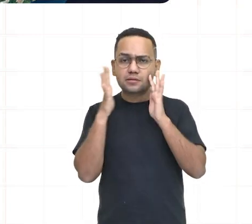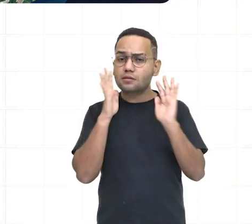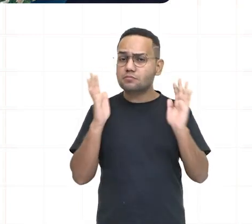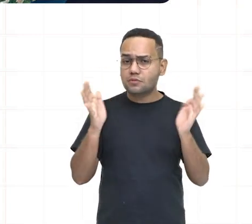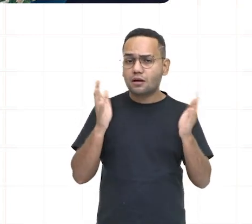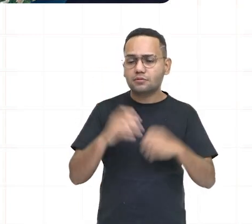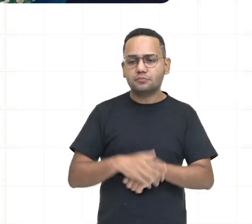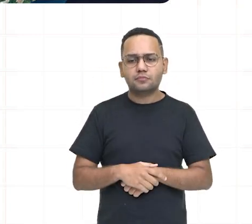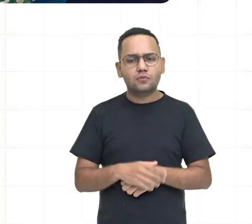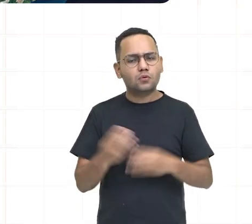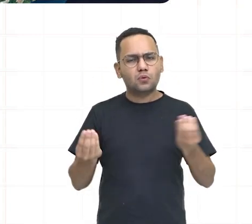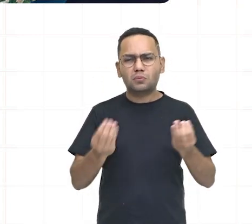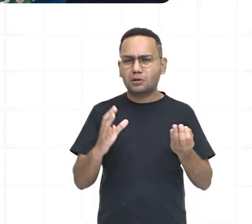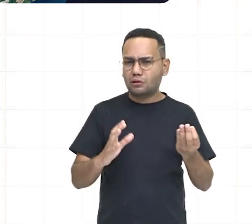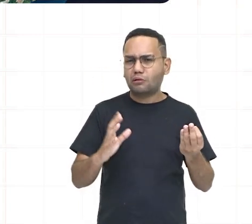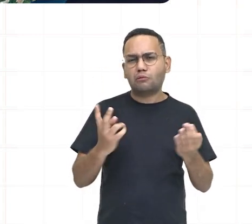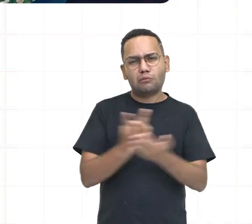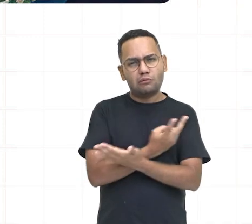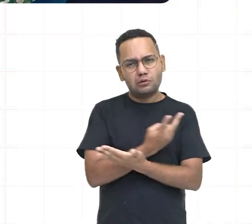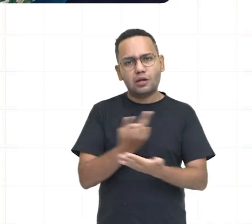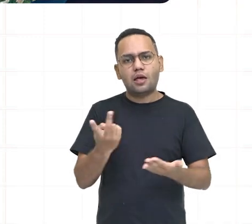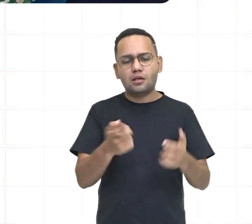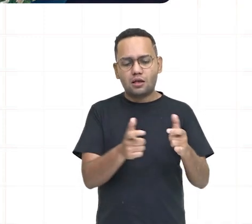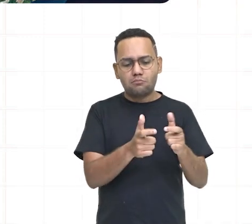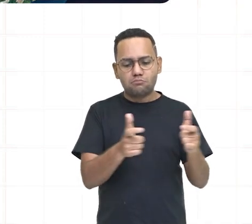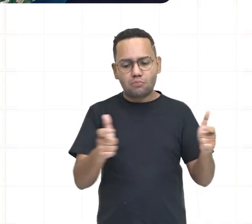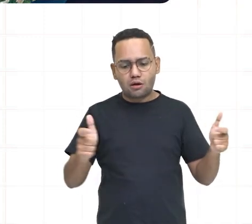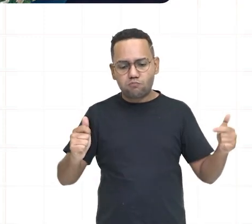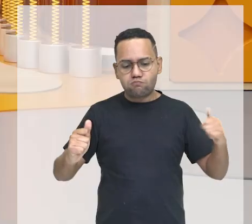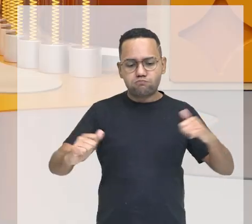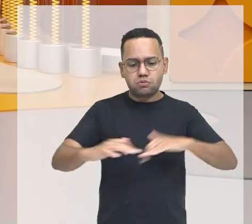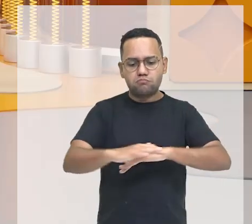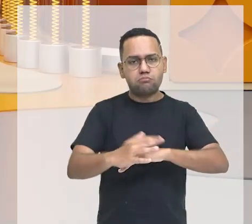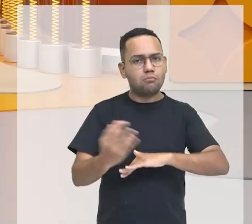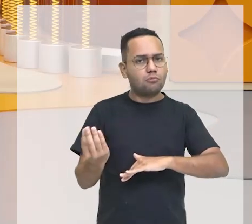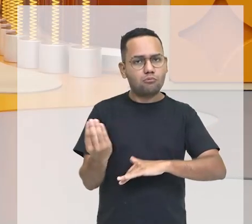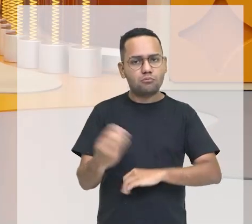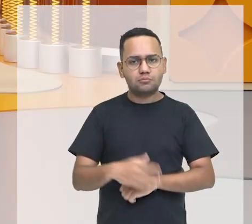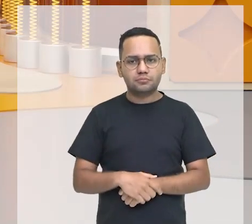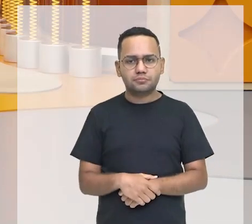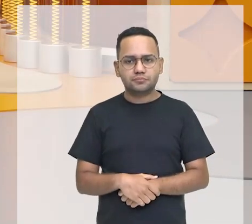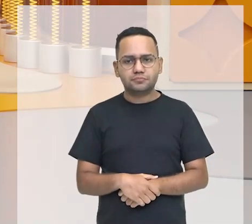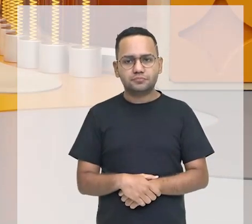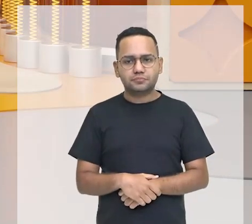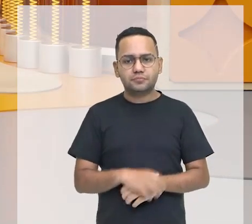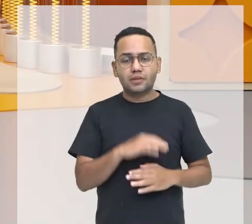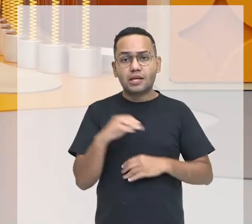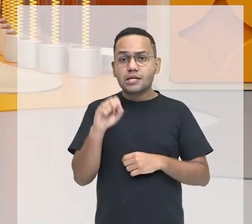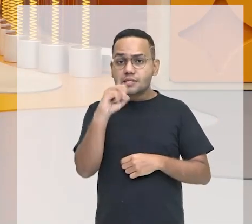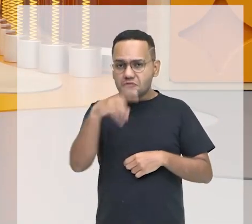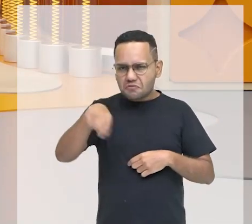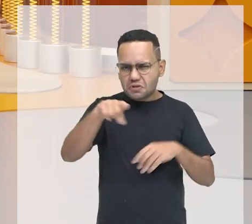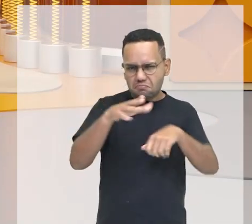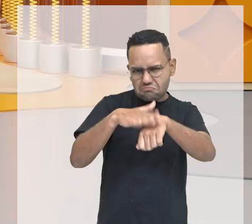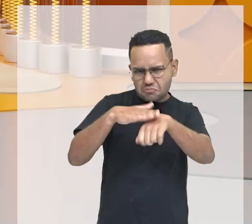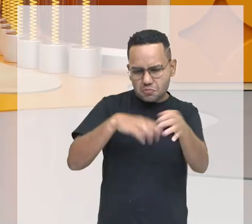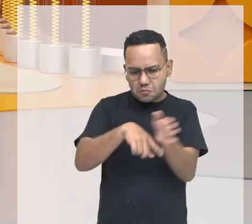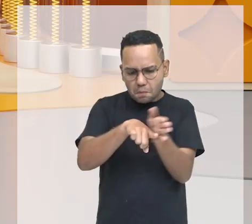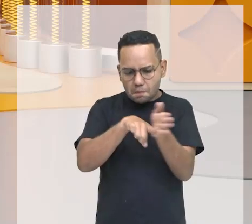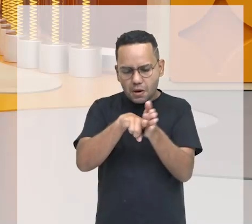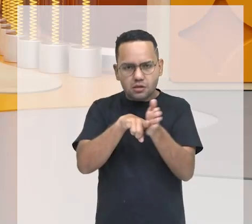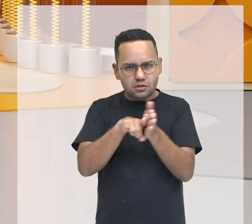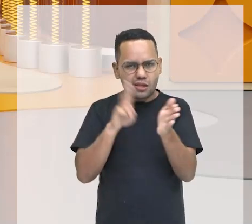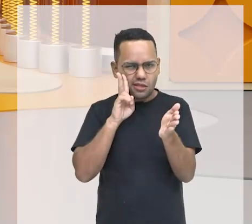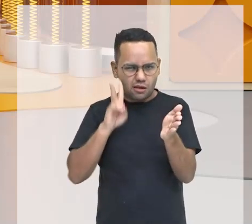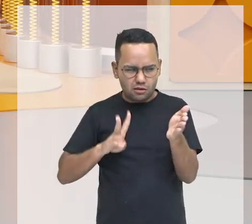aumenta o número de cidades. Você vai ver, consultando a história da urbanização brasileira, que várias